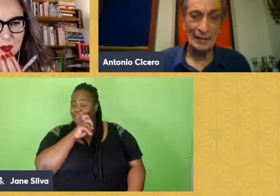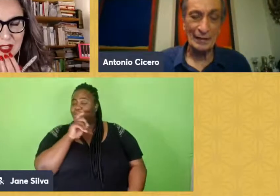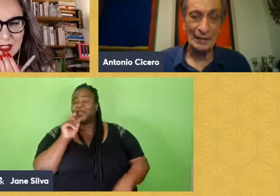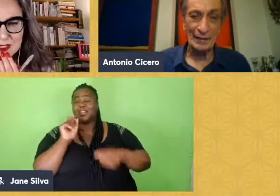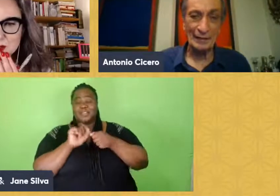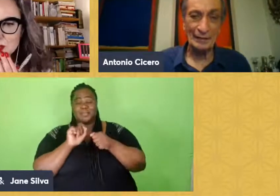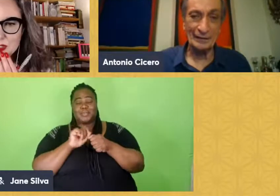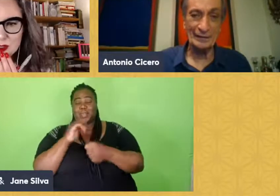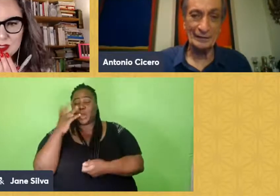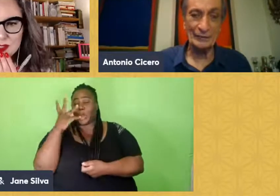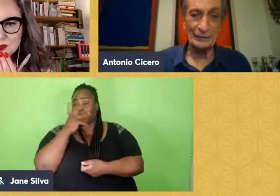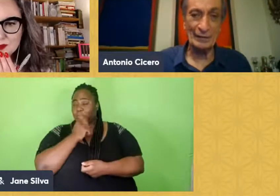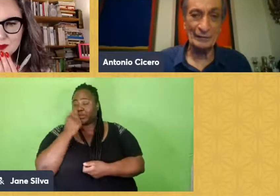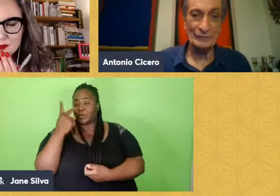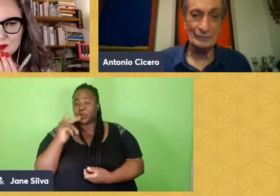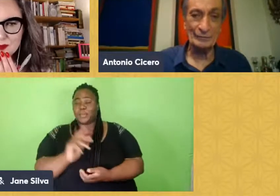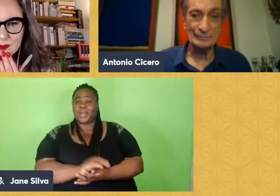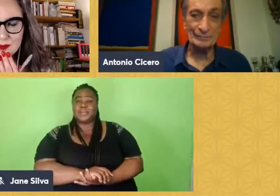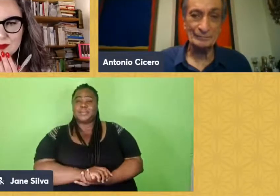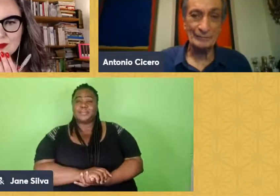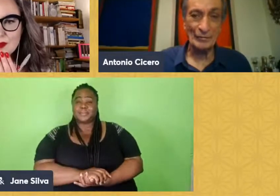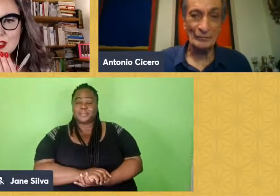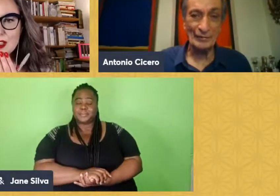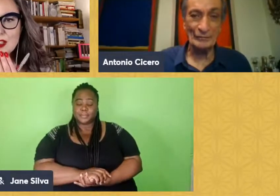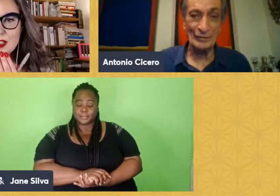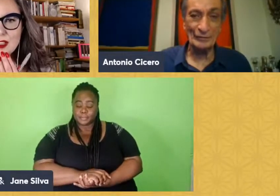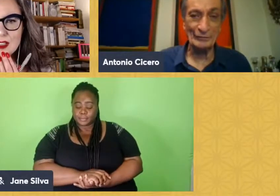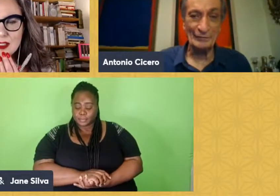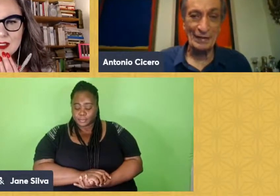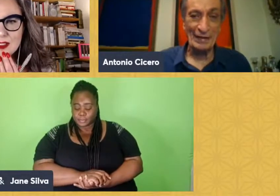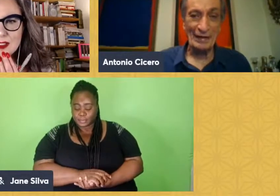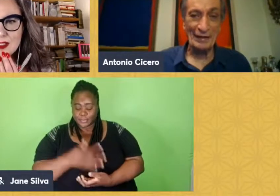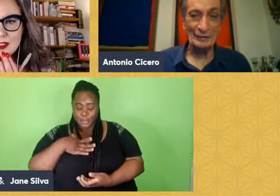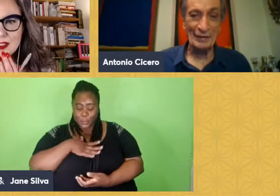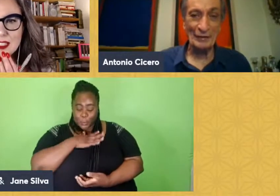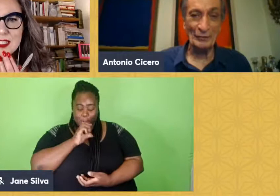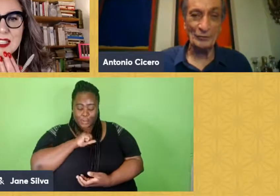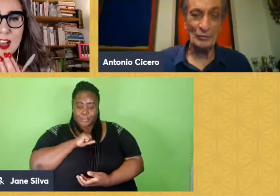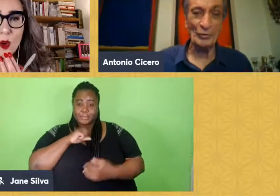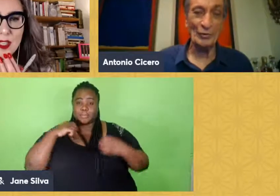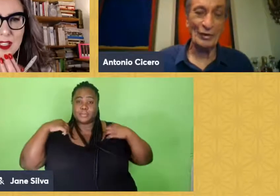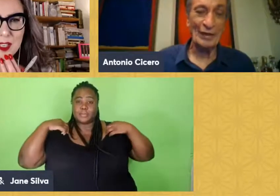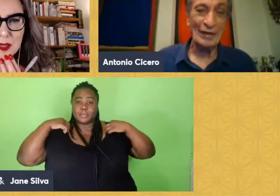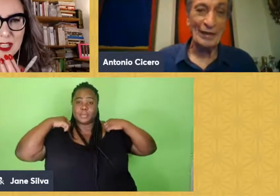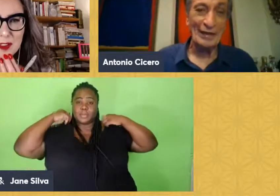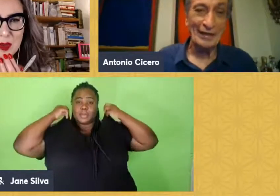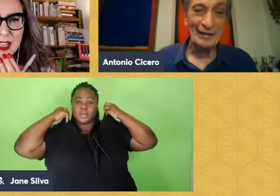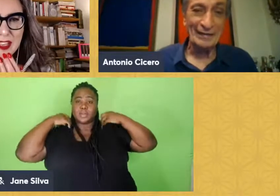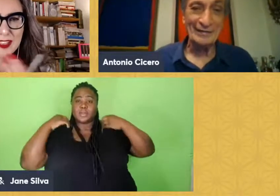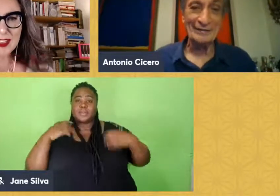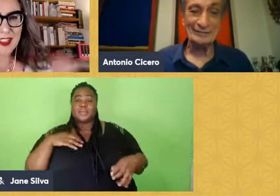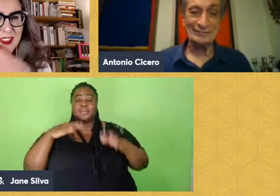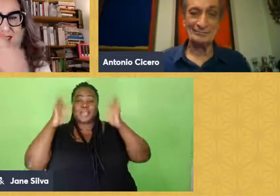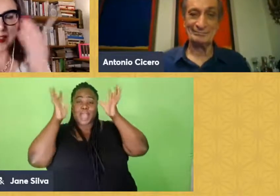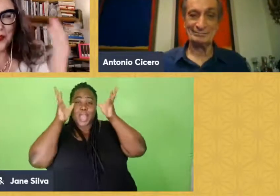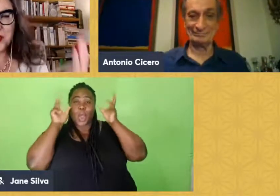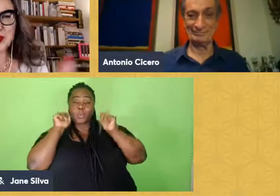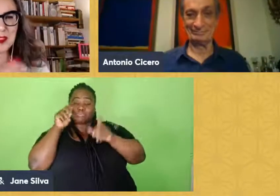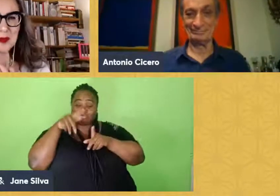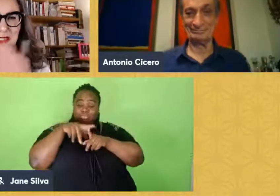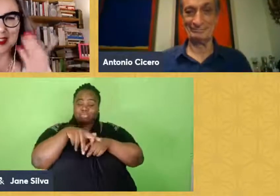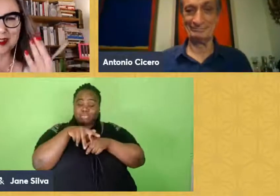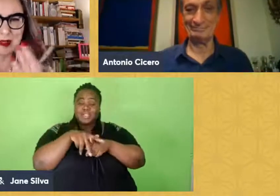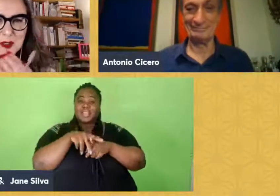bonito com ela, tão bonito cantando, isso. eu acho. Eu adoro. Agora, esse leão que sempre cavalgueia, essa sempre